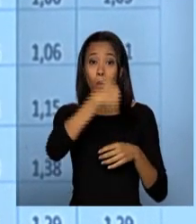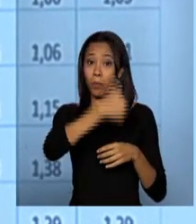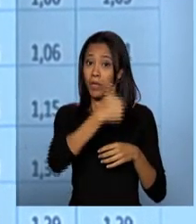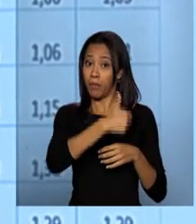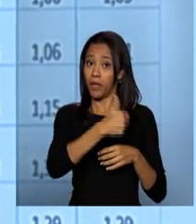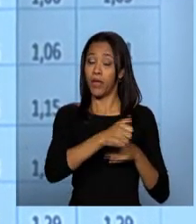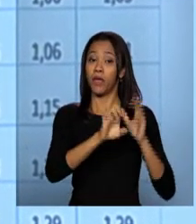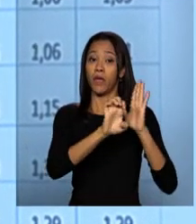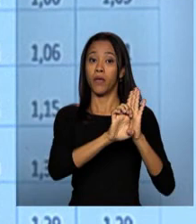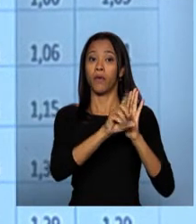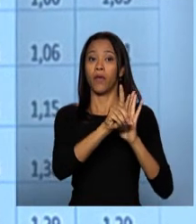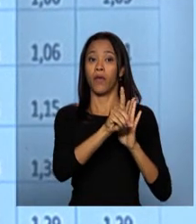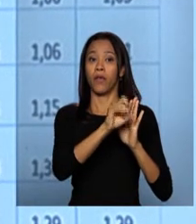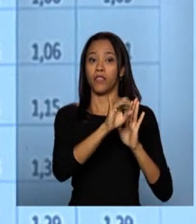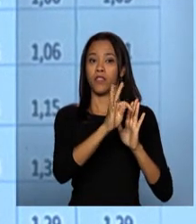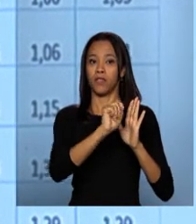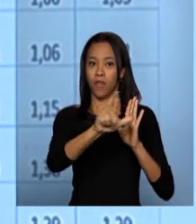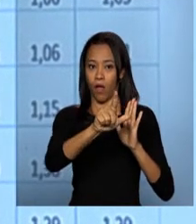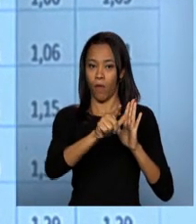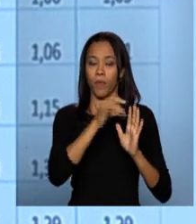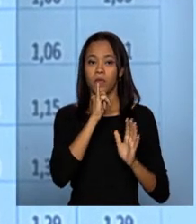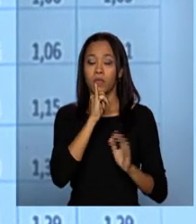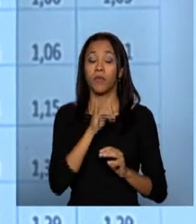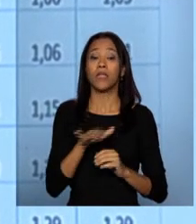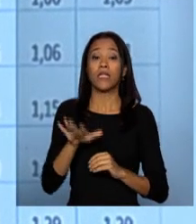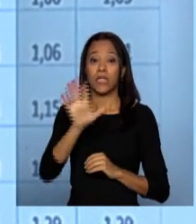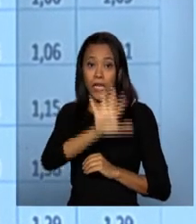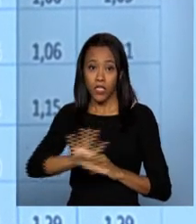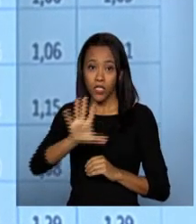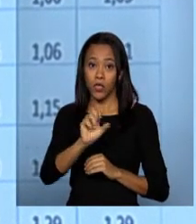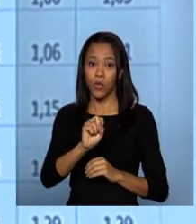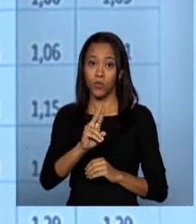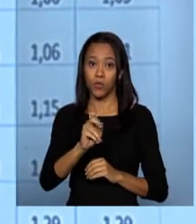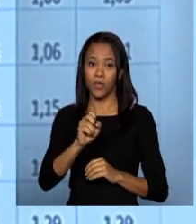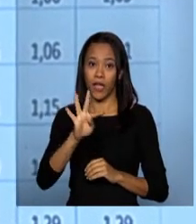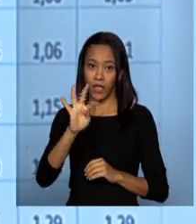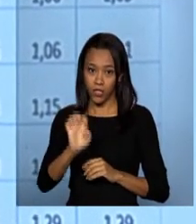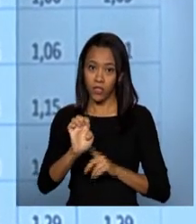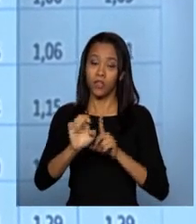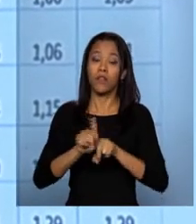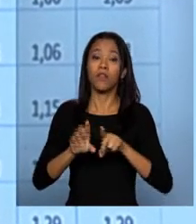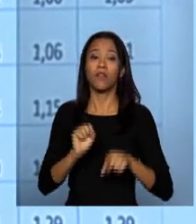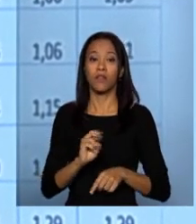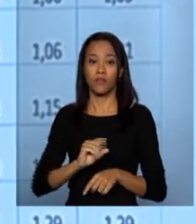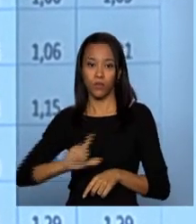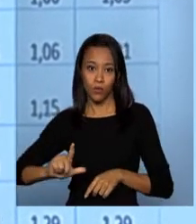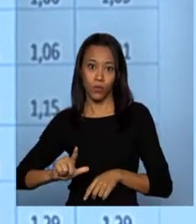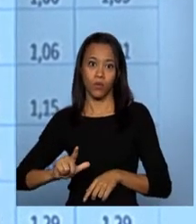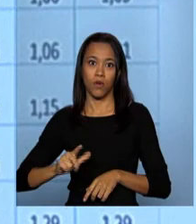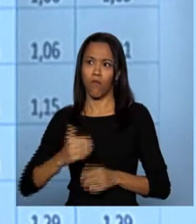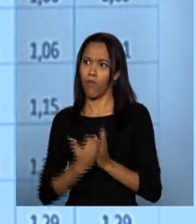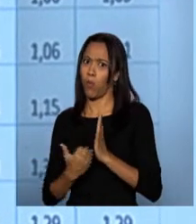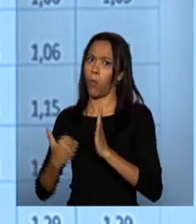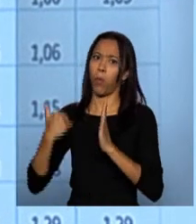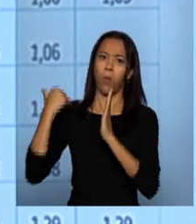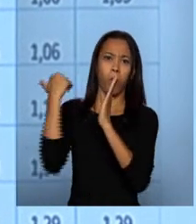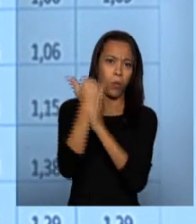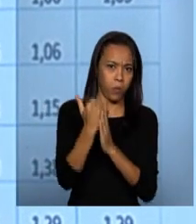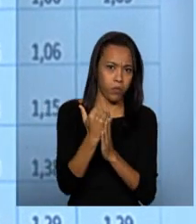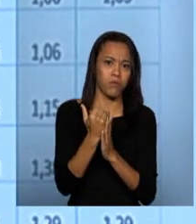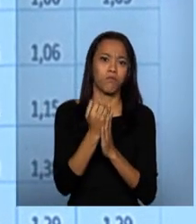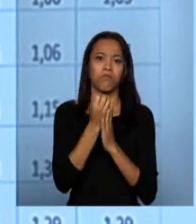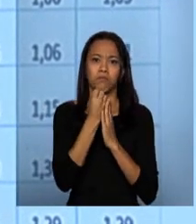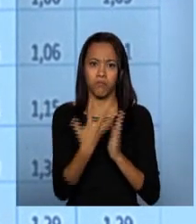gente ainda, na região sudeste e sul, o salto foi bastante grande na relação vagas por 10